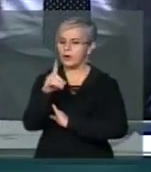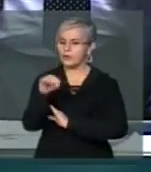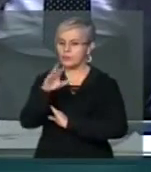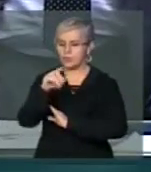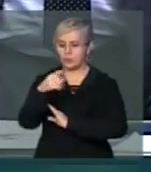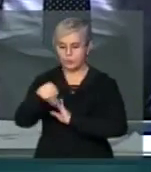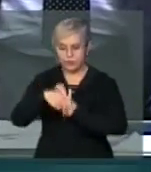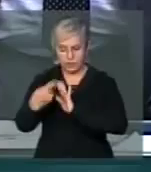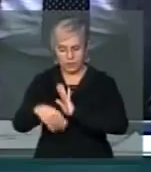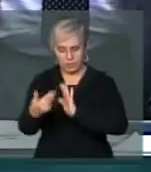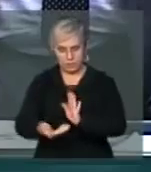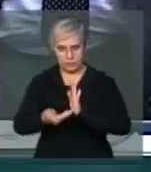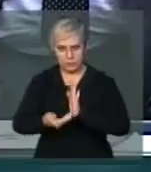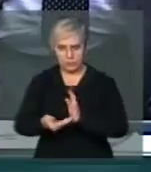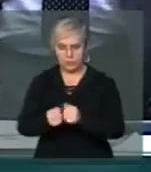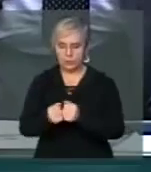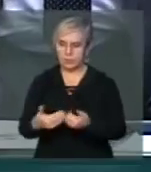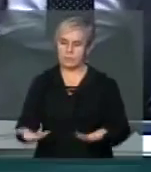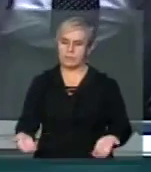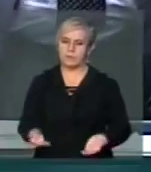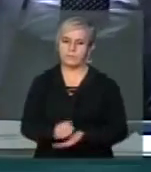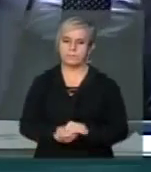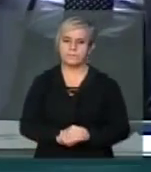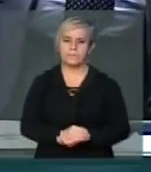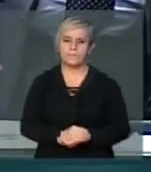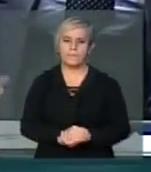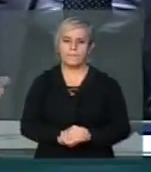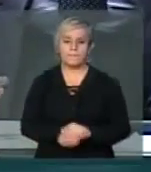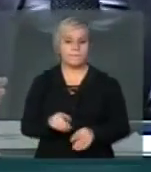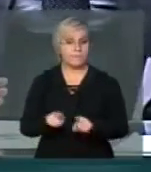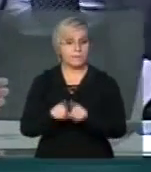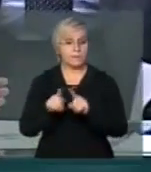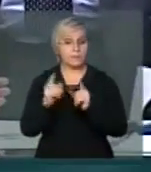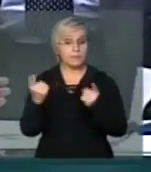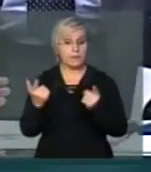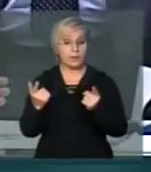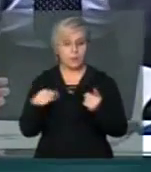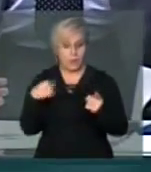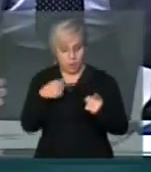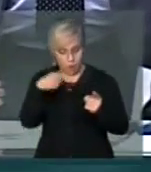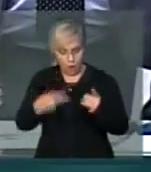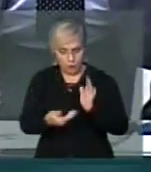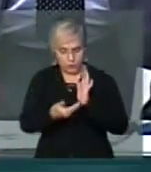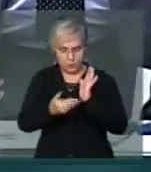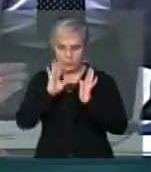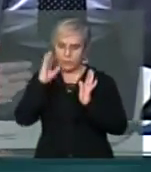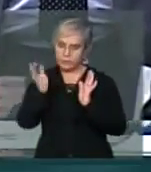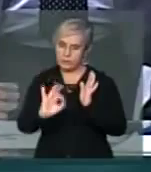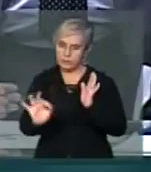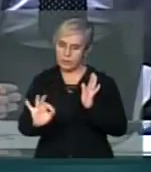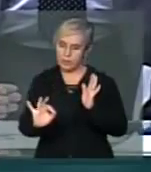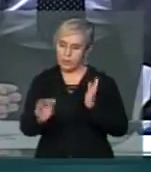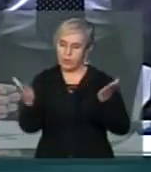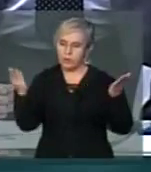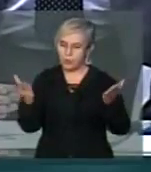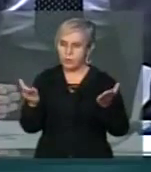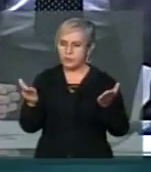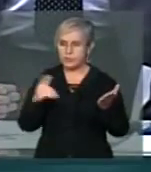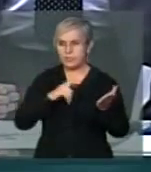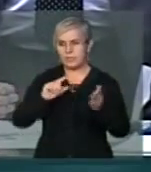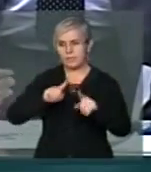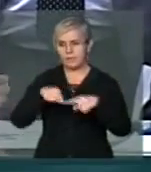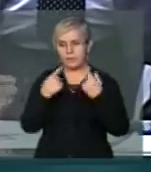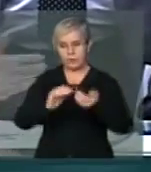artigo 95, parágrafo 1º do nosso regimento, e não se trata de ato da nossa casa. Então, Vossa Excelência teve hoje a sessão do